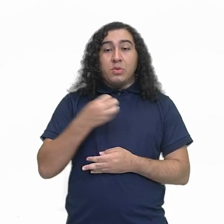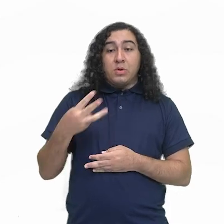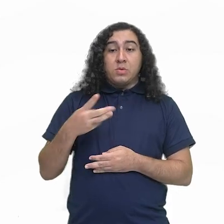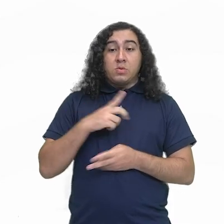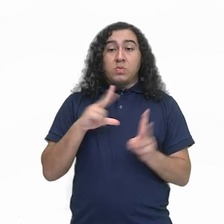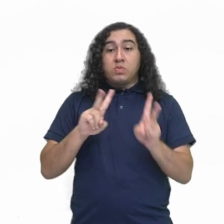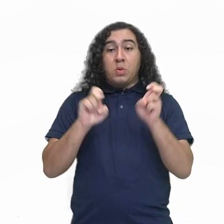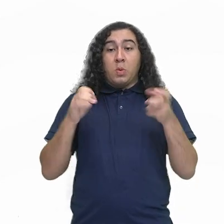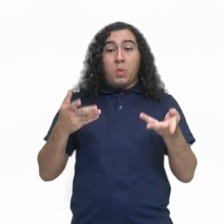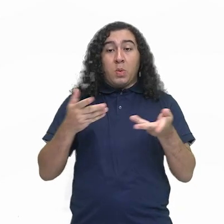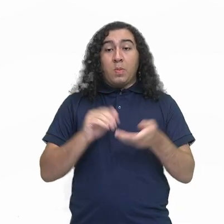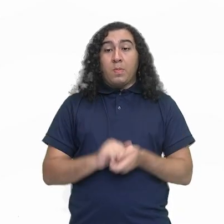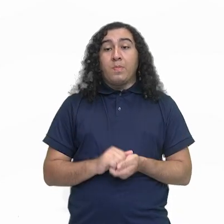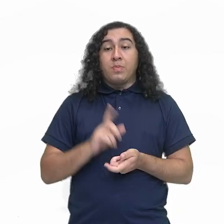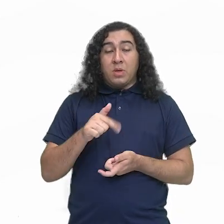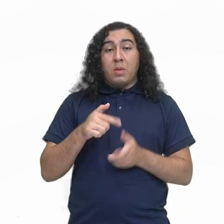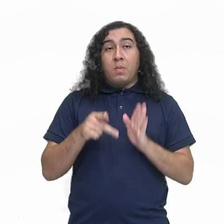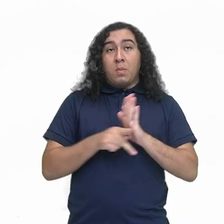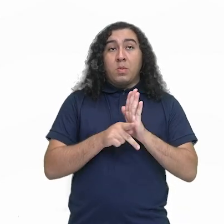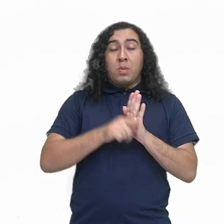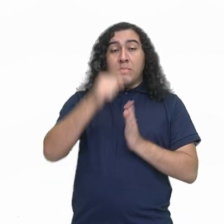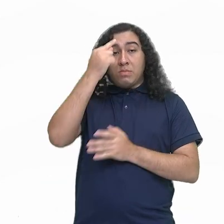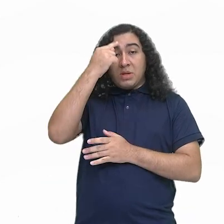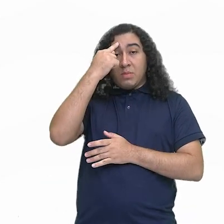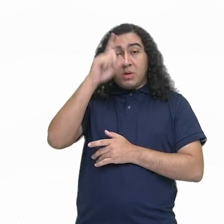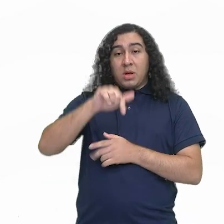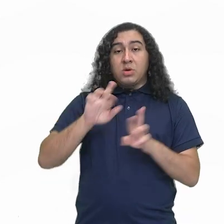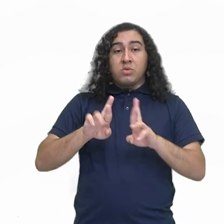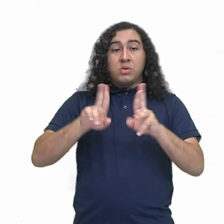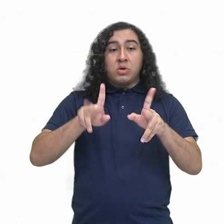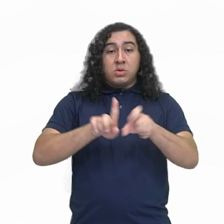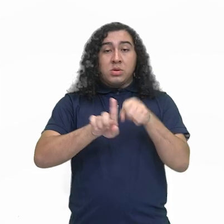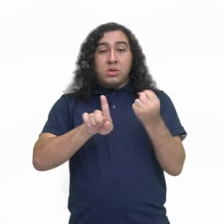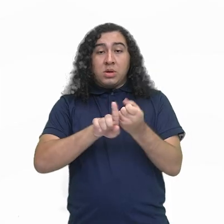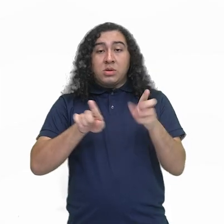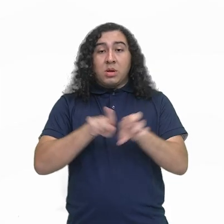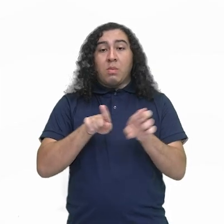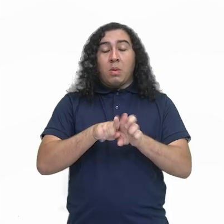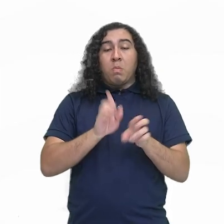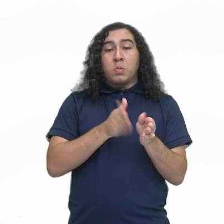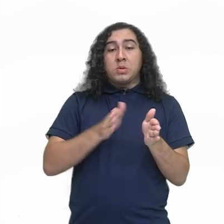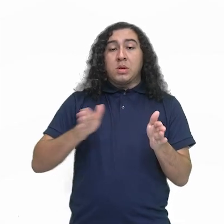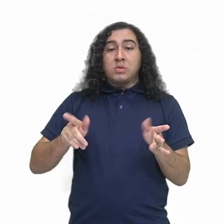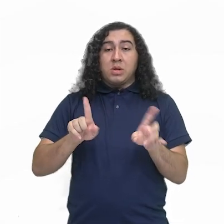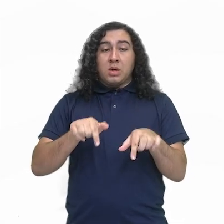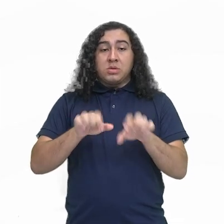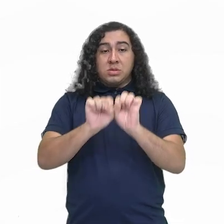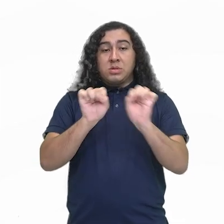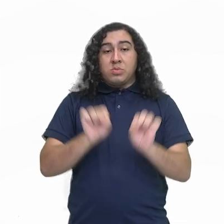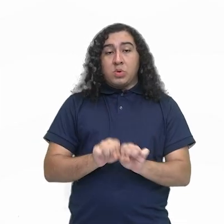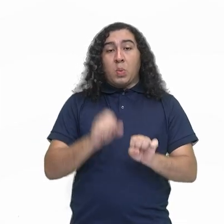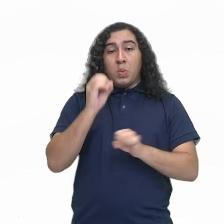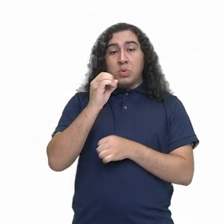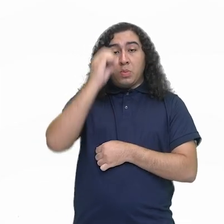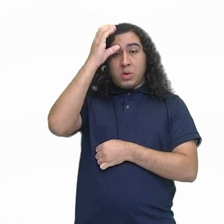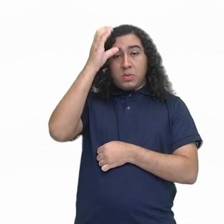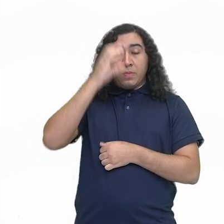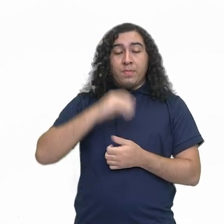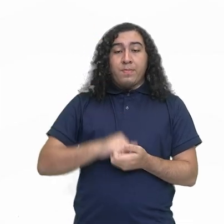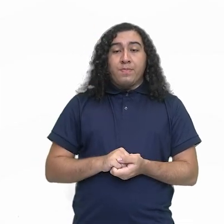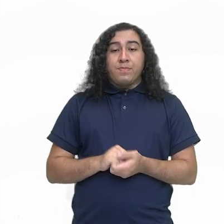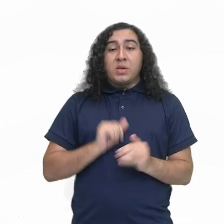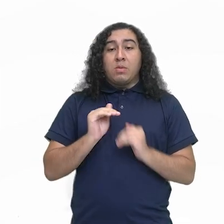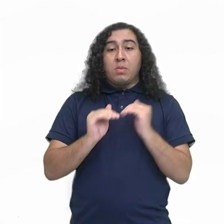como objeto de conhecimento formação do pensamento nas diferentes sociedades e o seu processo de sistematização do